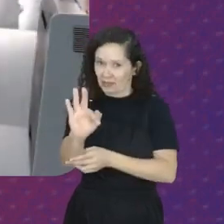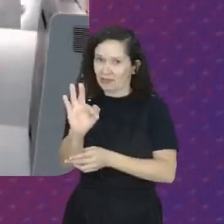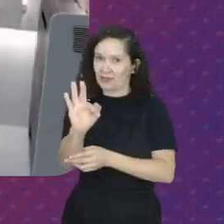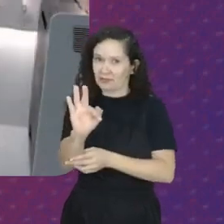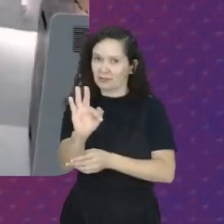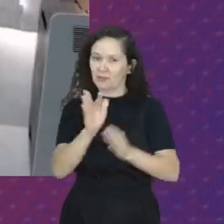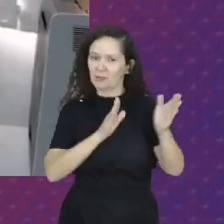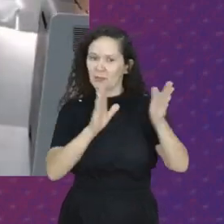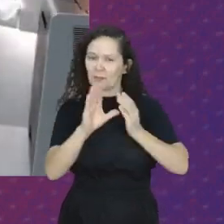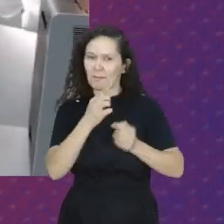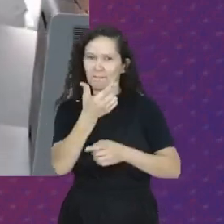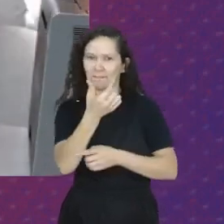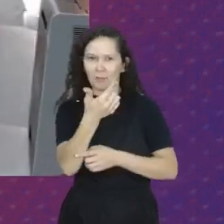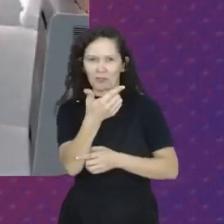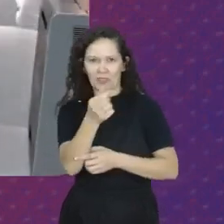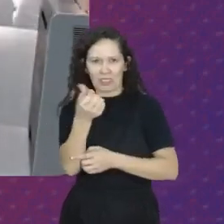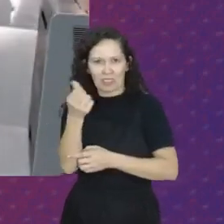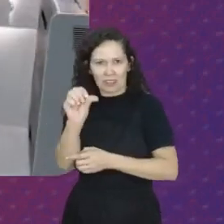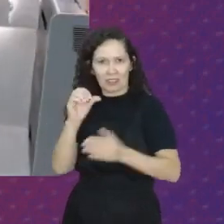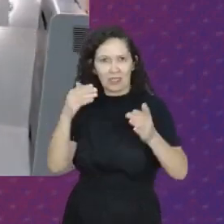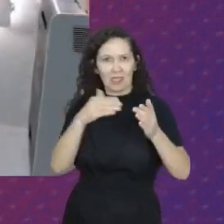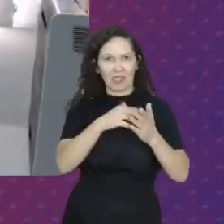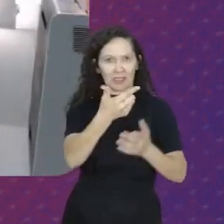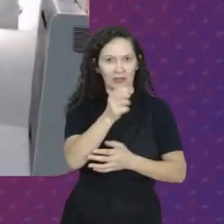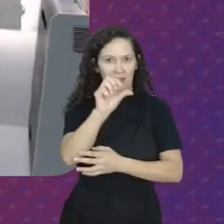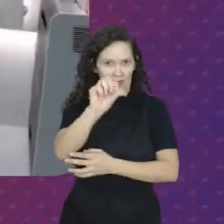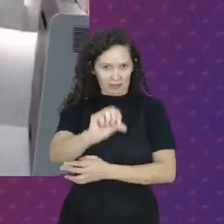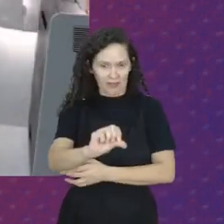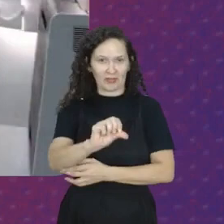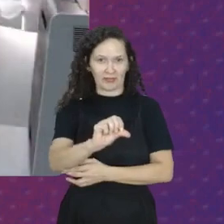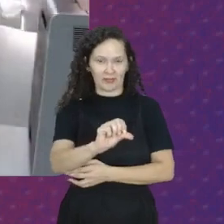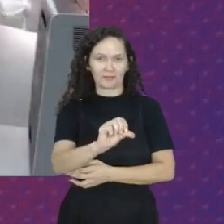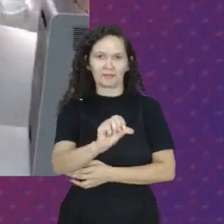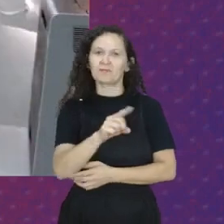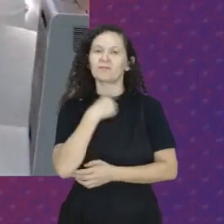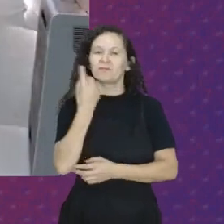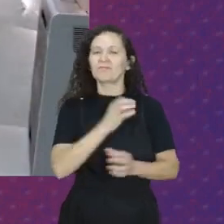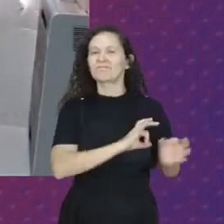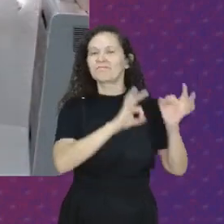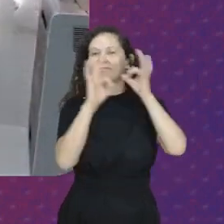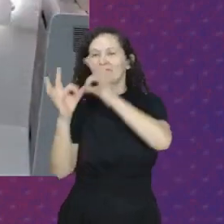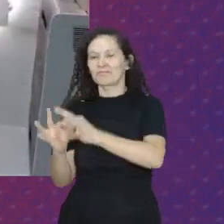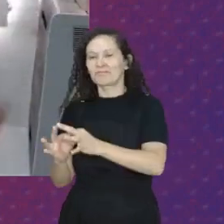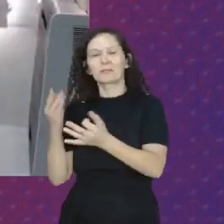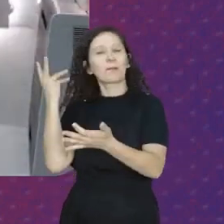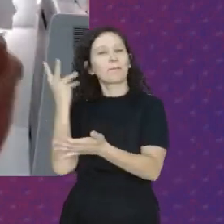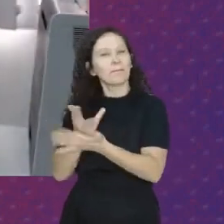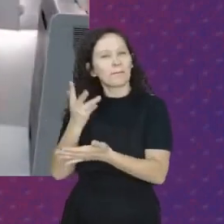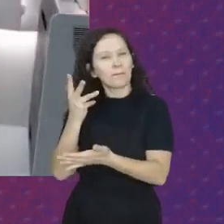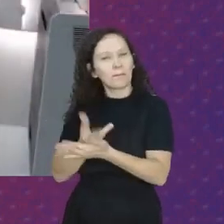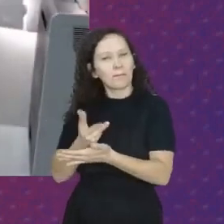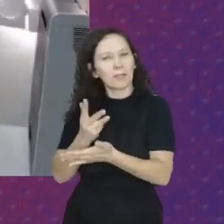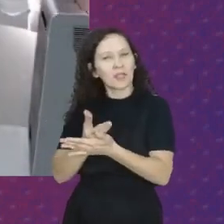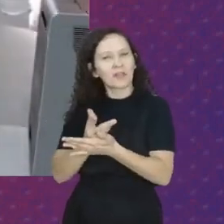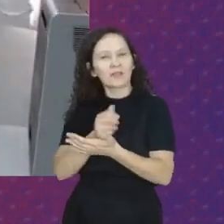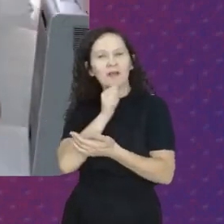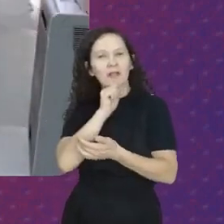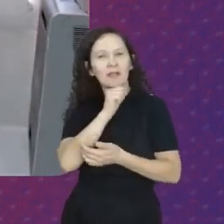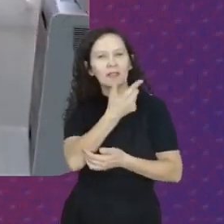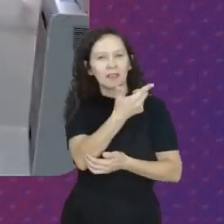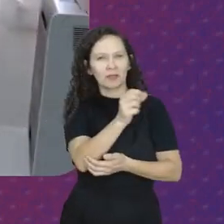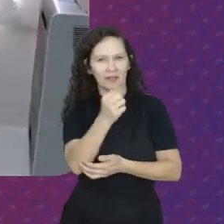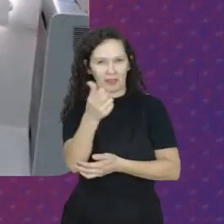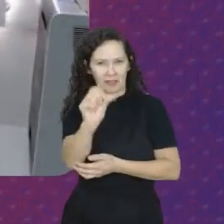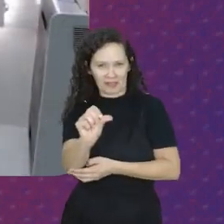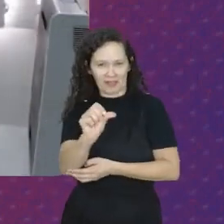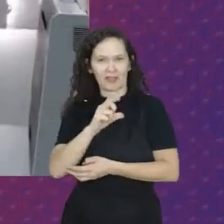de 2016 e de 2019, e nós vimos que mesmo em 2016 nós